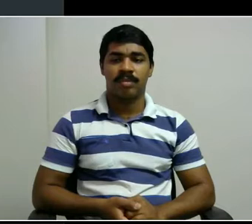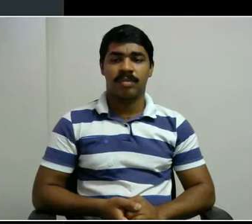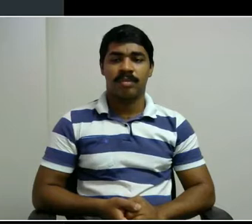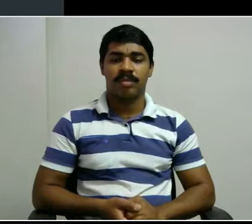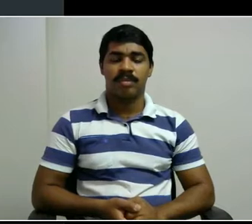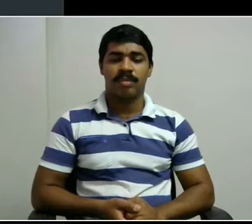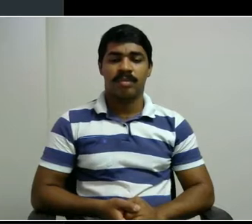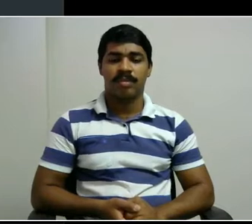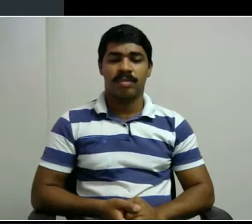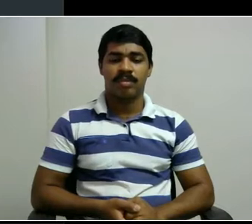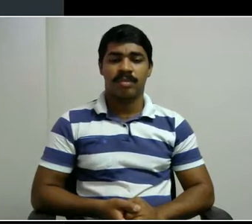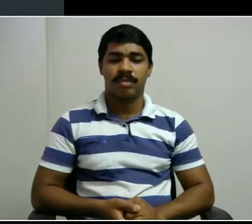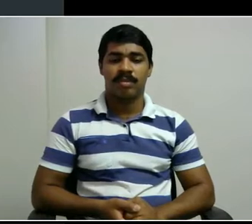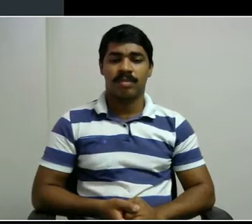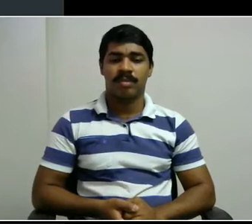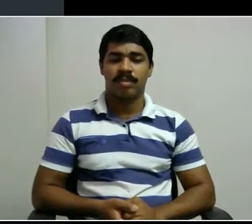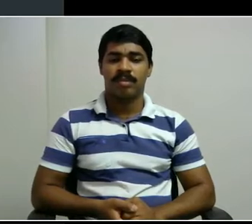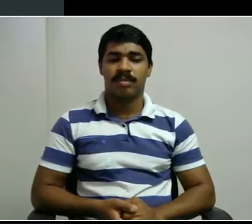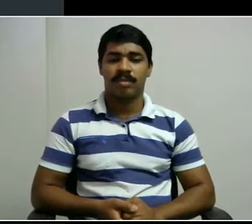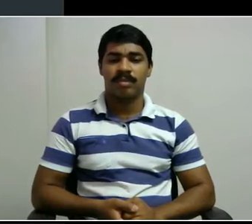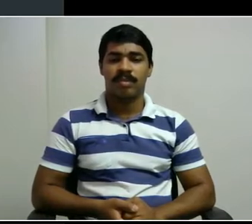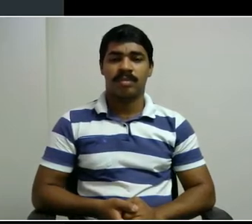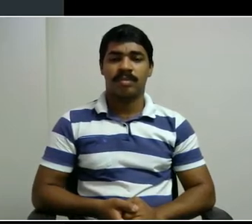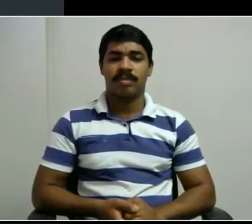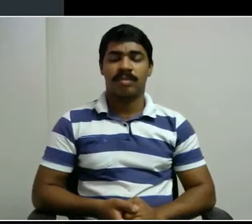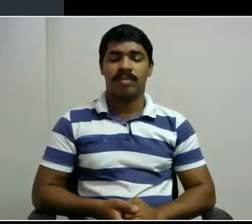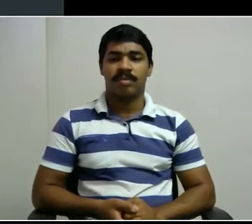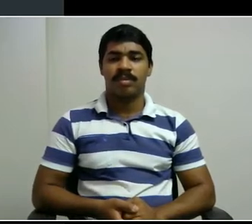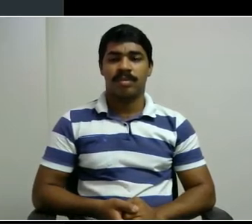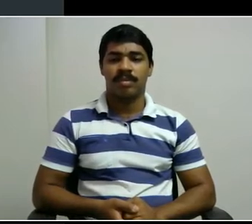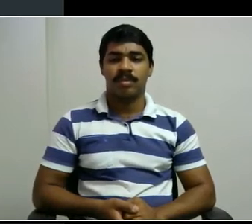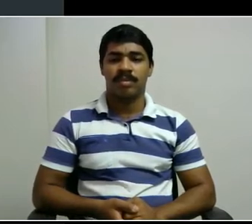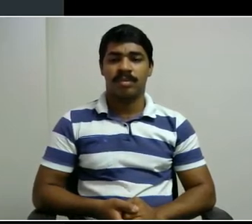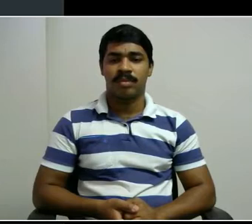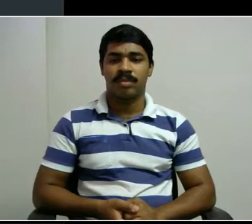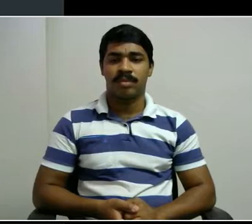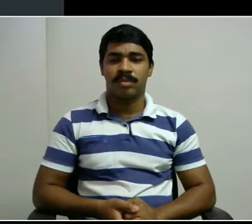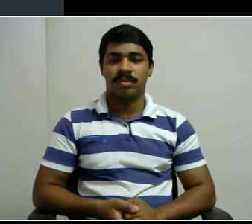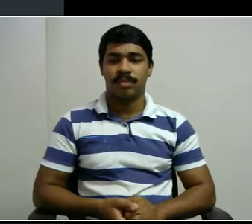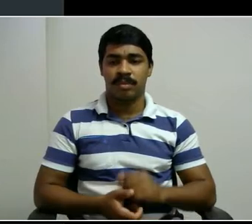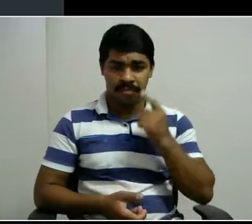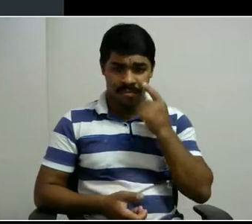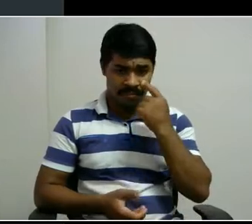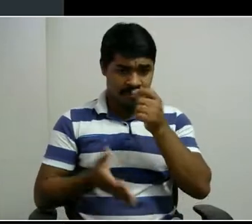Vamos fazer o estudo desse sinal dessa função. Vou fazer aqui com a caneta para ficar melhor para a gente ver.